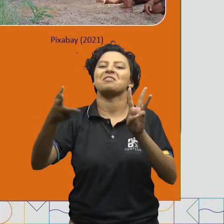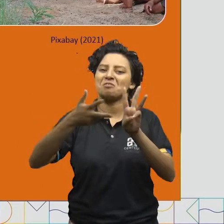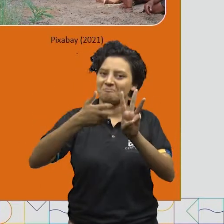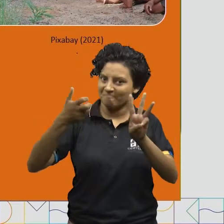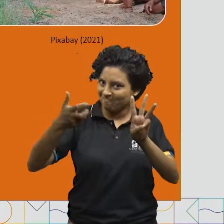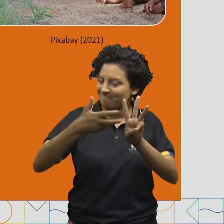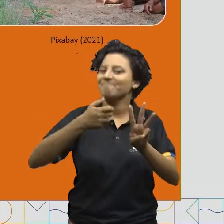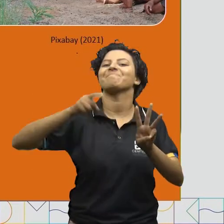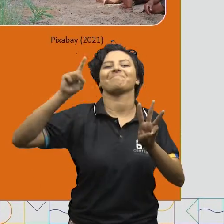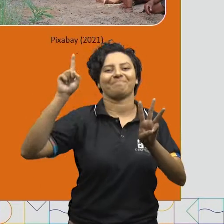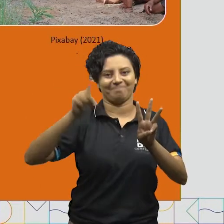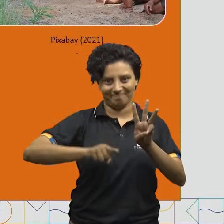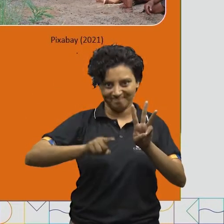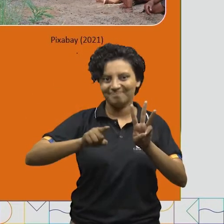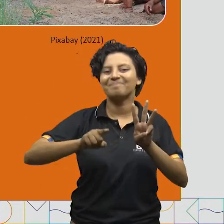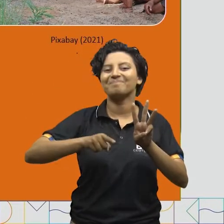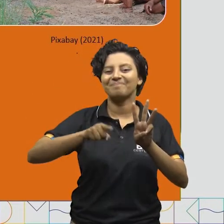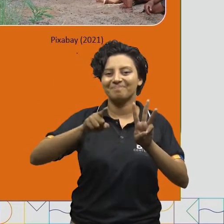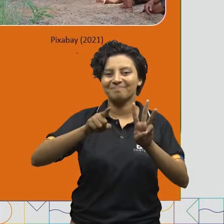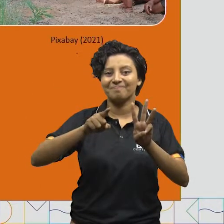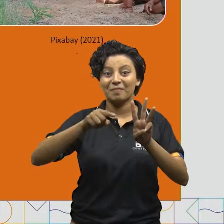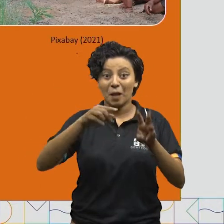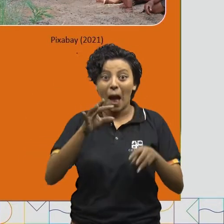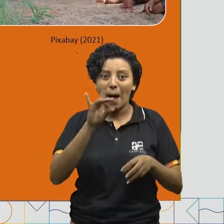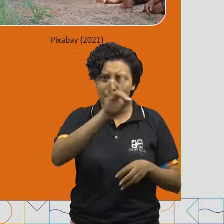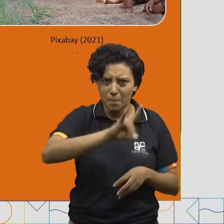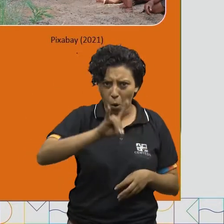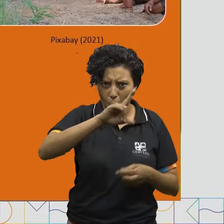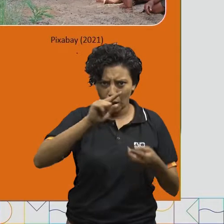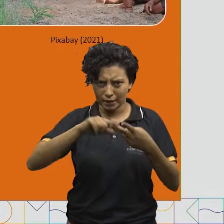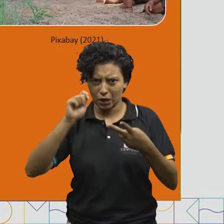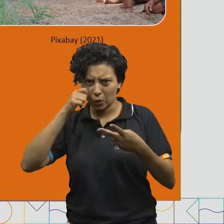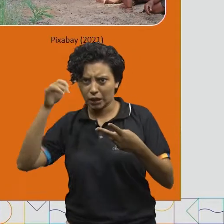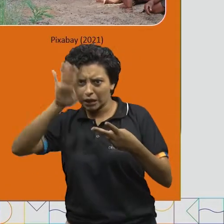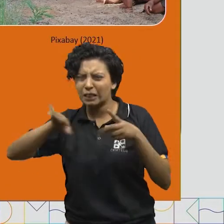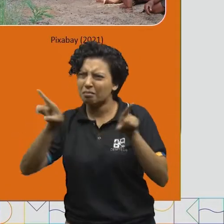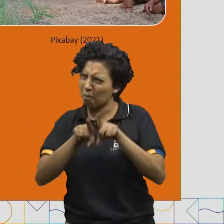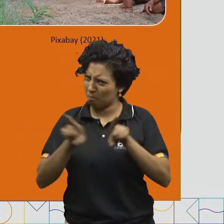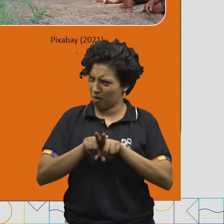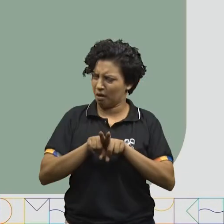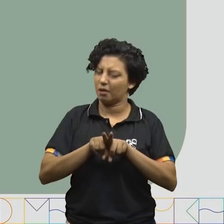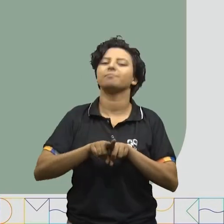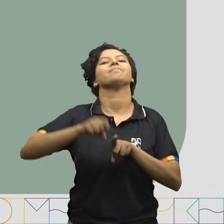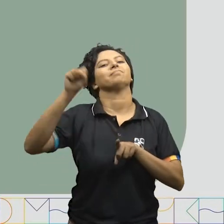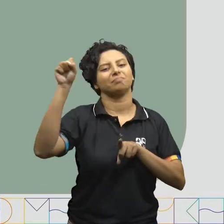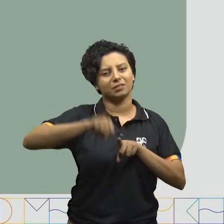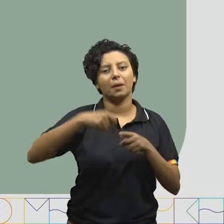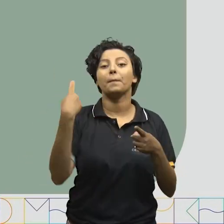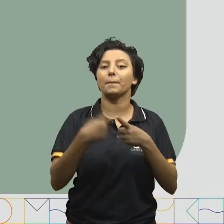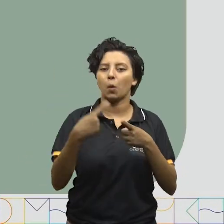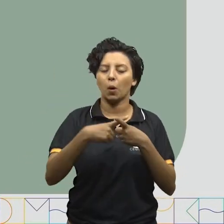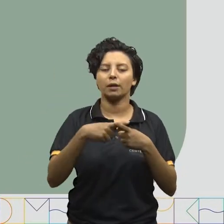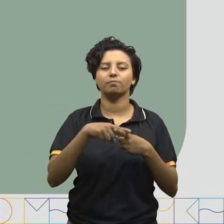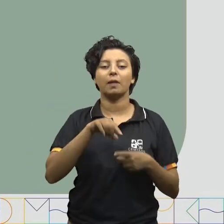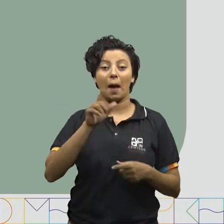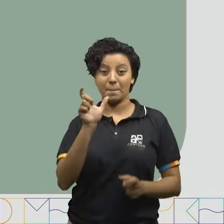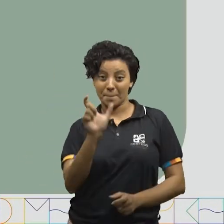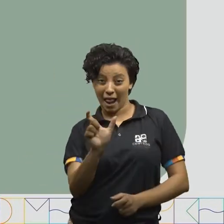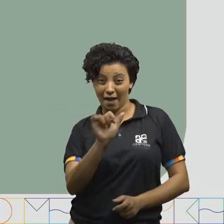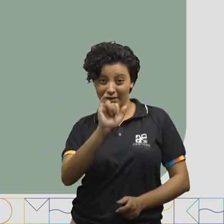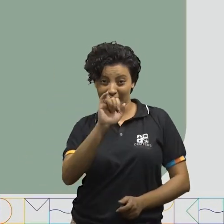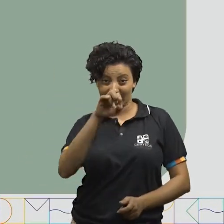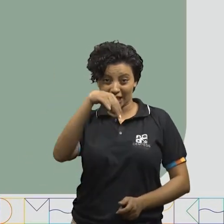indígenas. Até os aborígenes e os coiçãs? Como assim? Você quer saber o porquê? Indígena tem como sinônimos